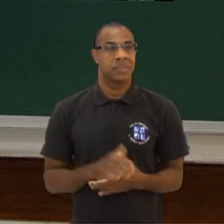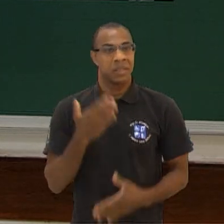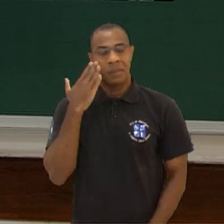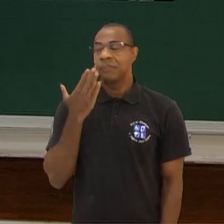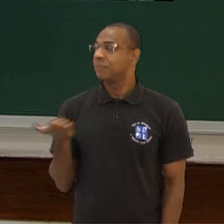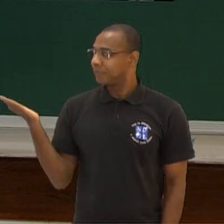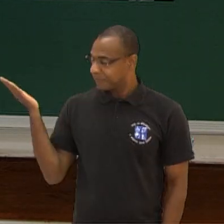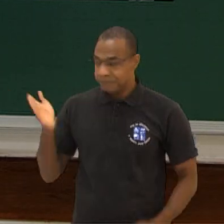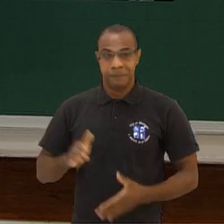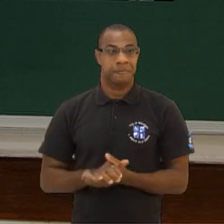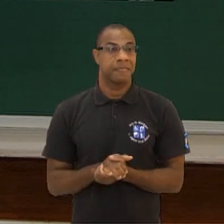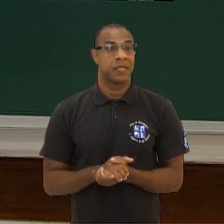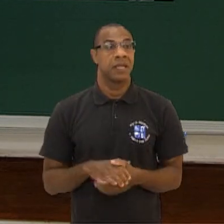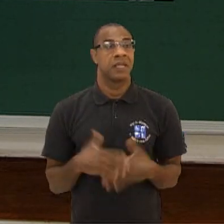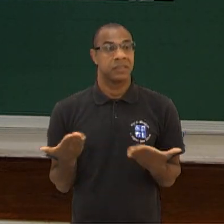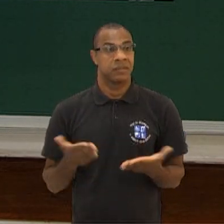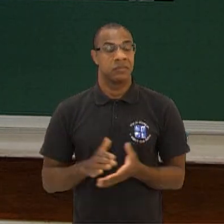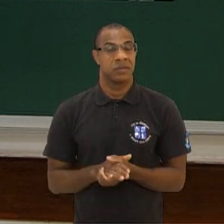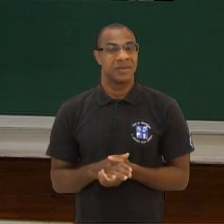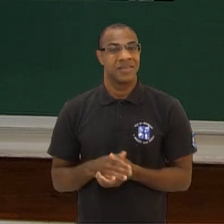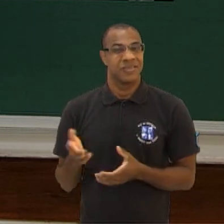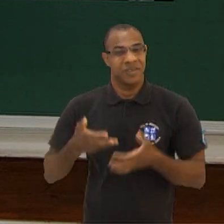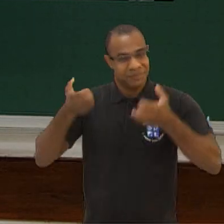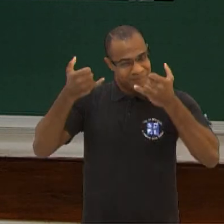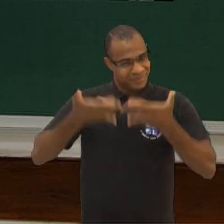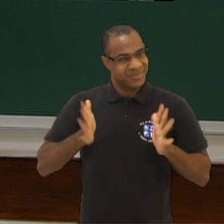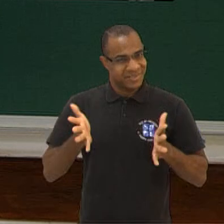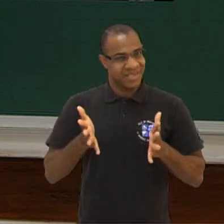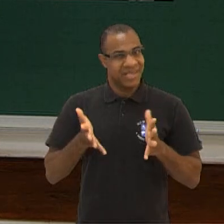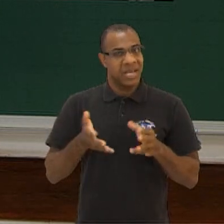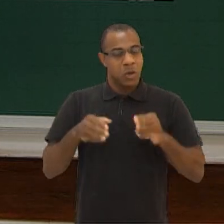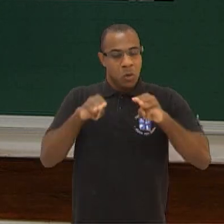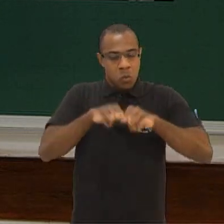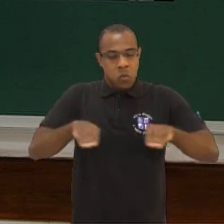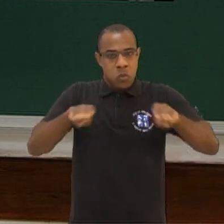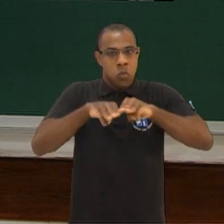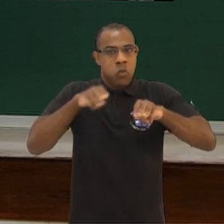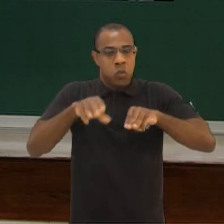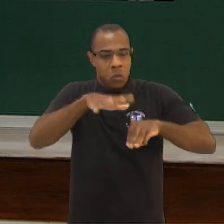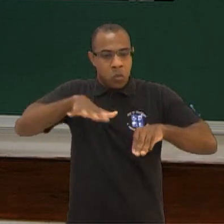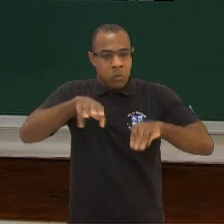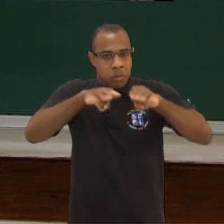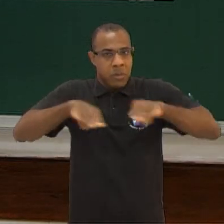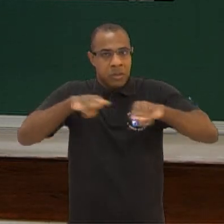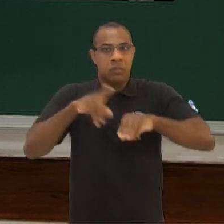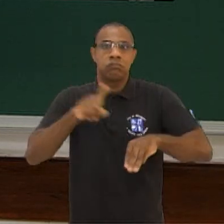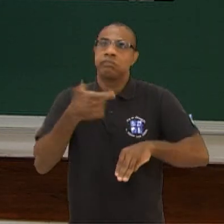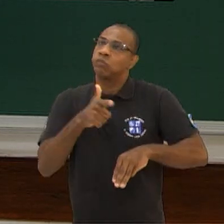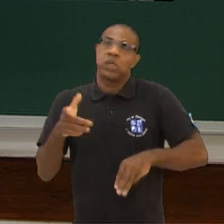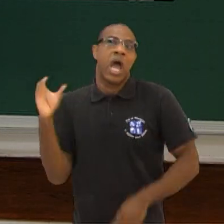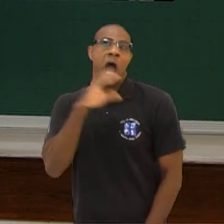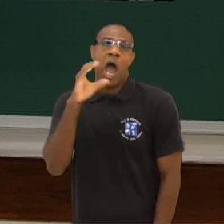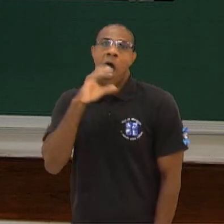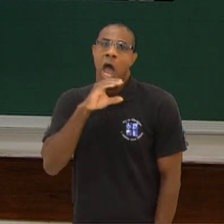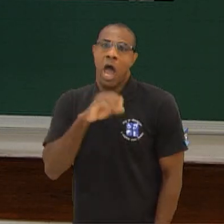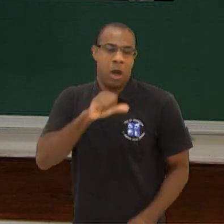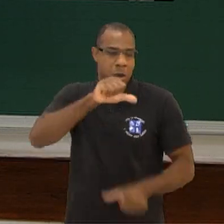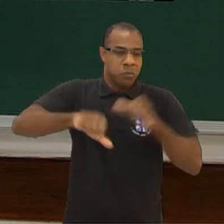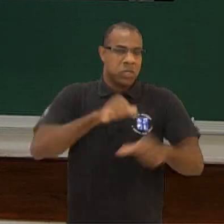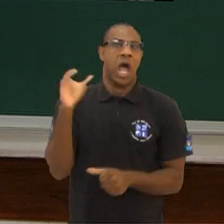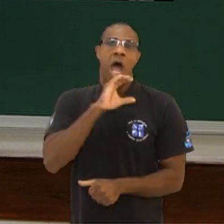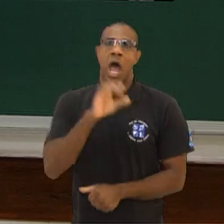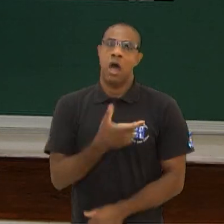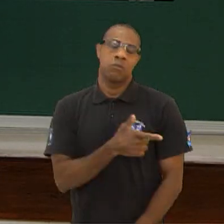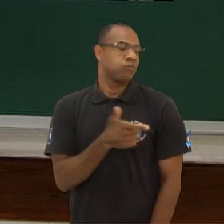olha só. Na verdade, nós vimos que o campo magnético não é capaz de acelerar, de mudar a velocidade, nem